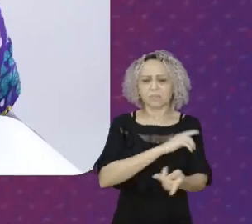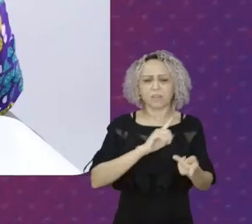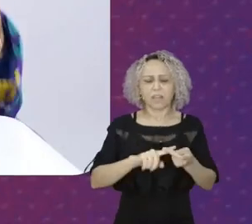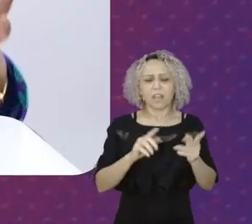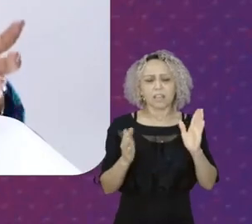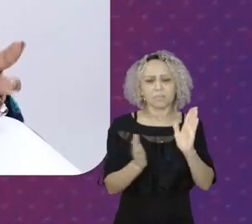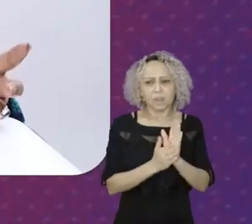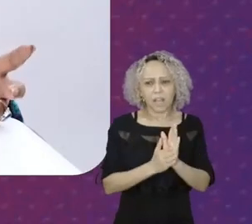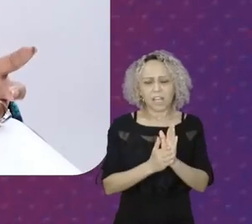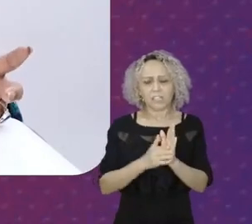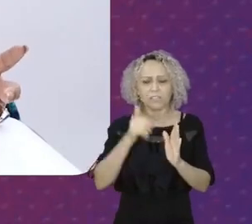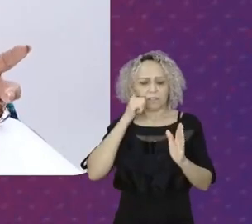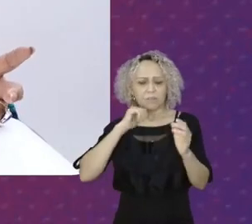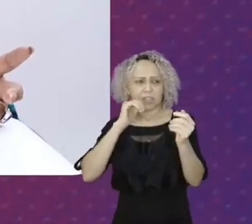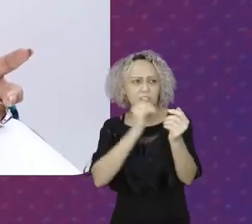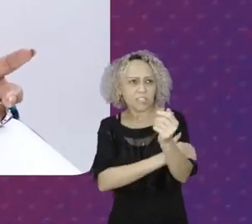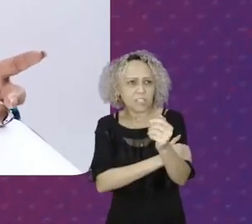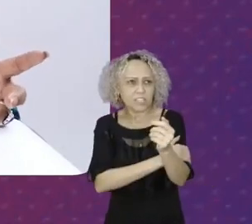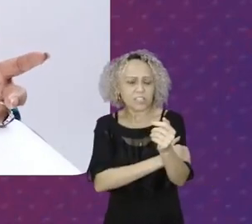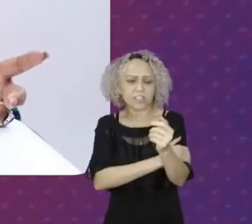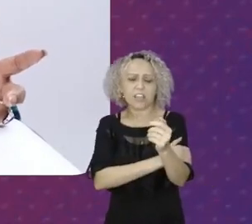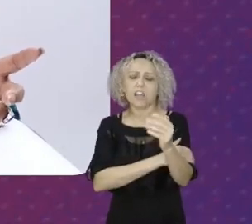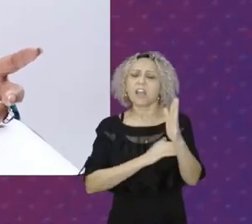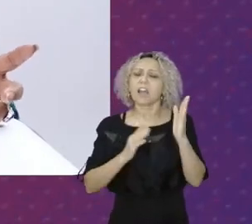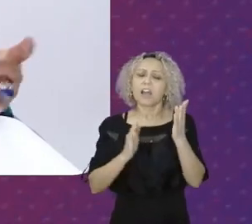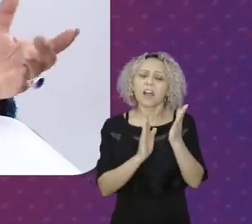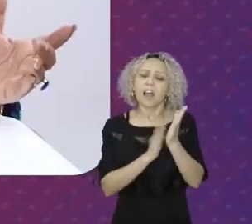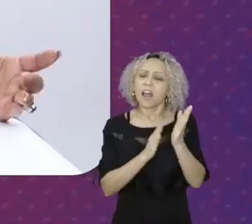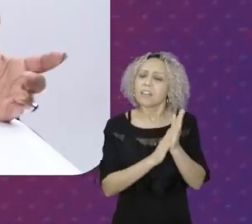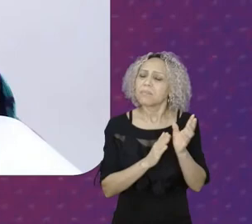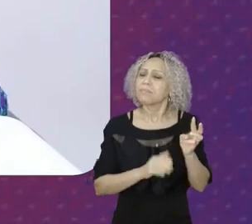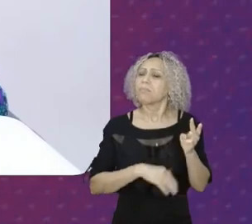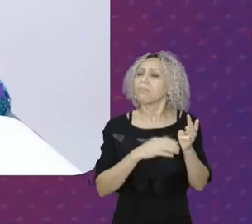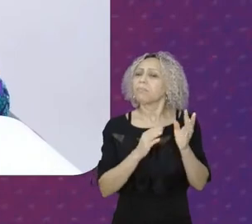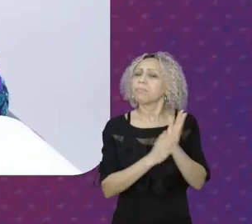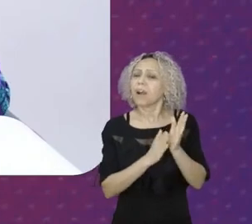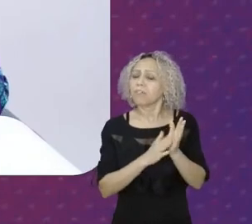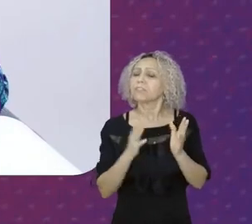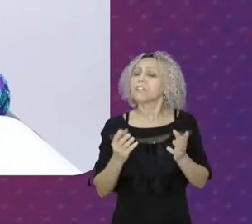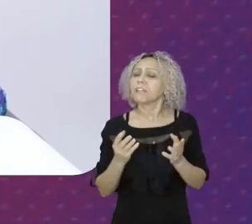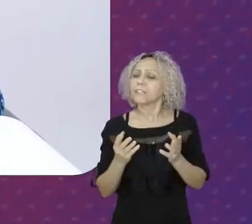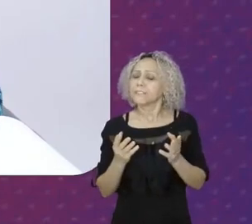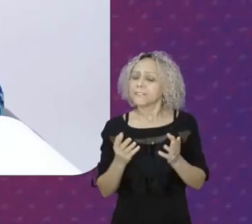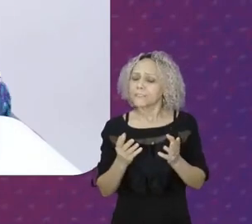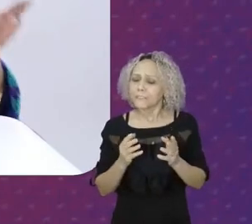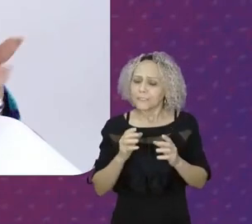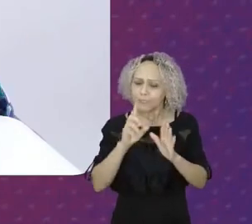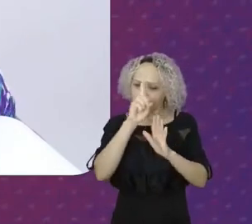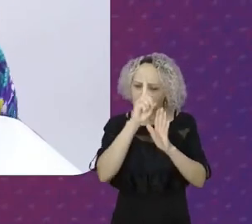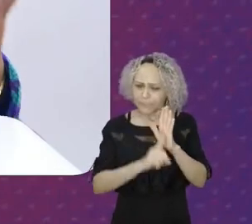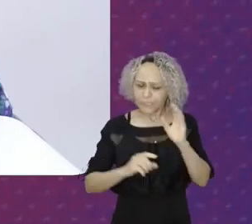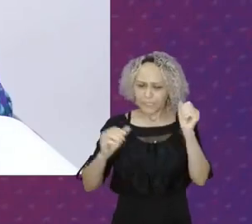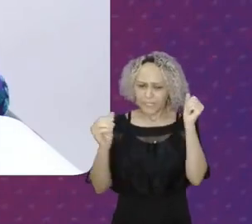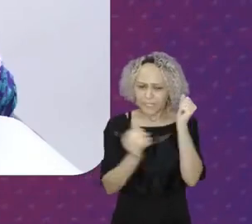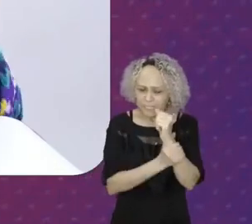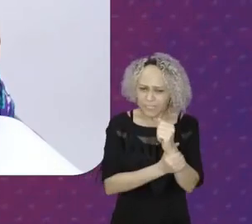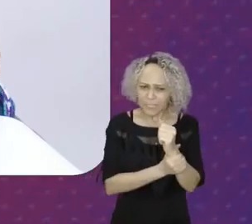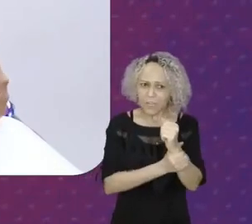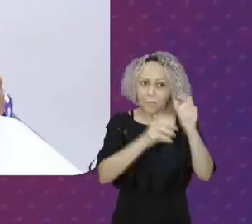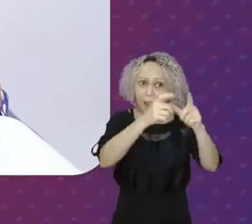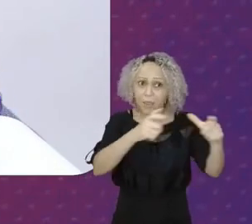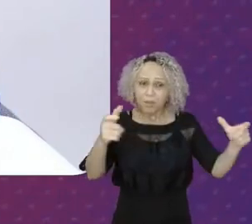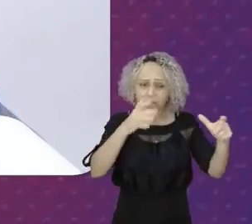feministas, as pautas que garantam os direitos das maiorias invisibilizadas, que são nós negros, as mulheres e